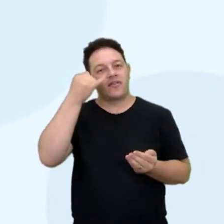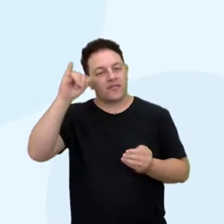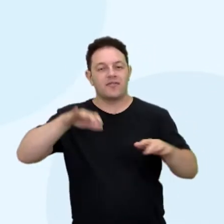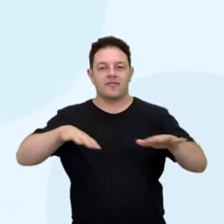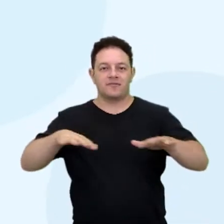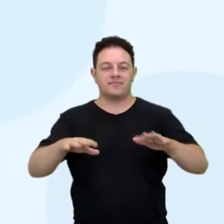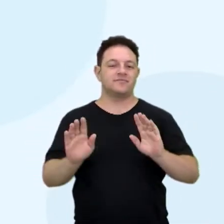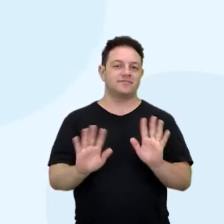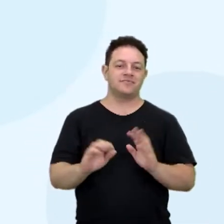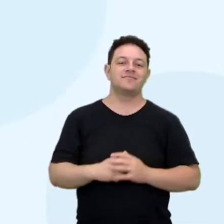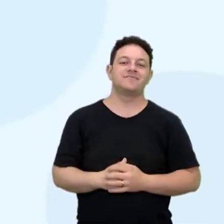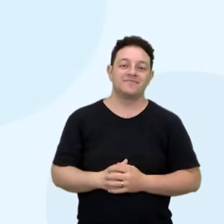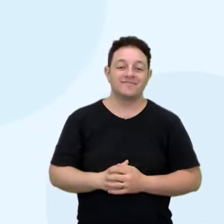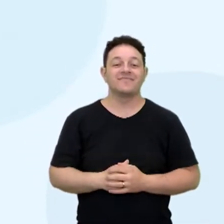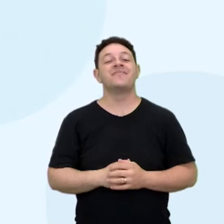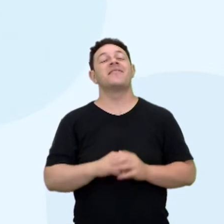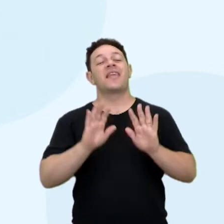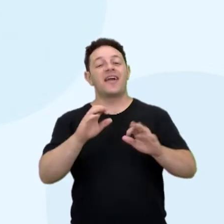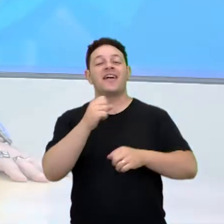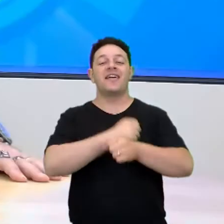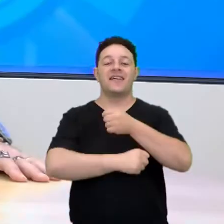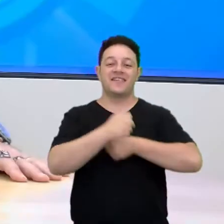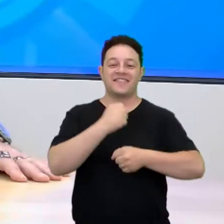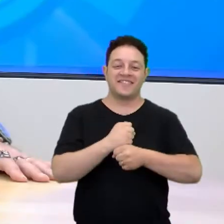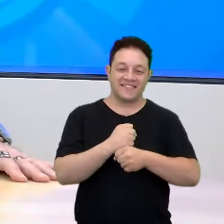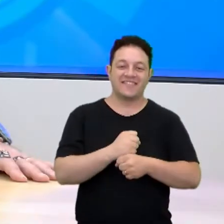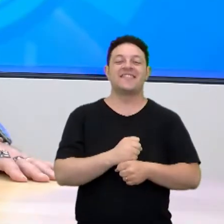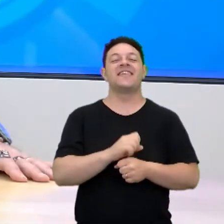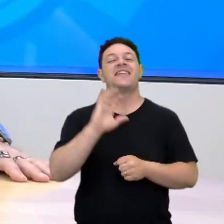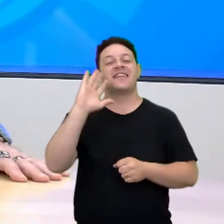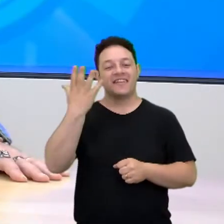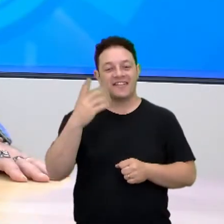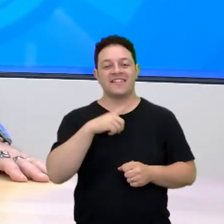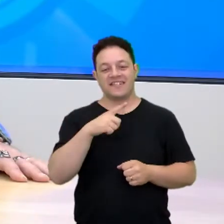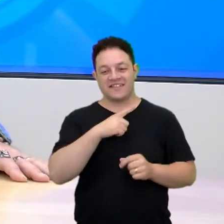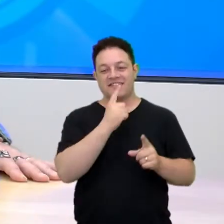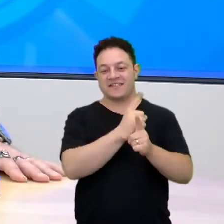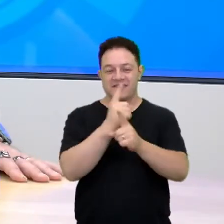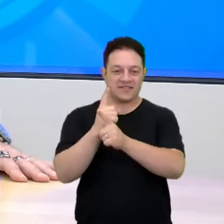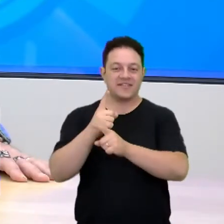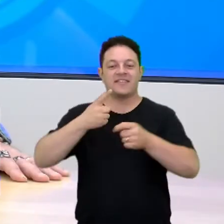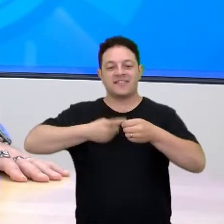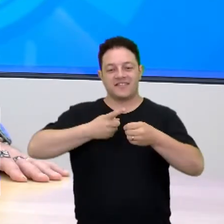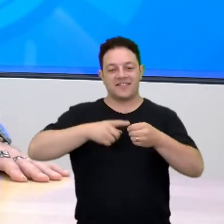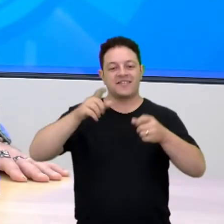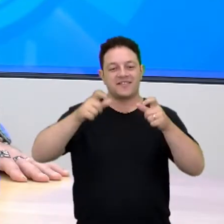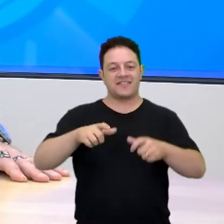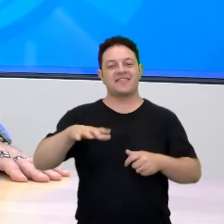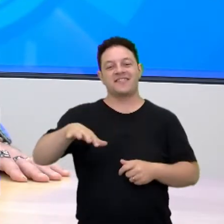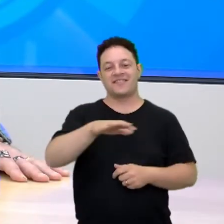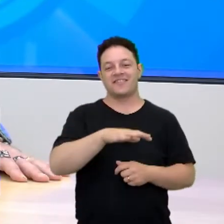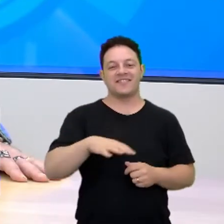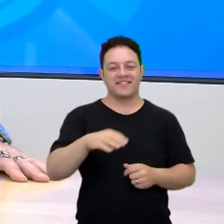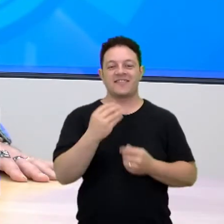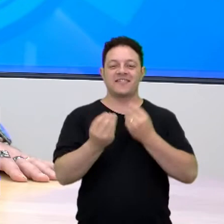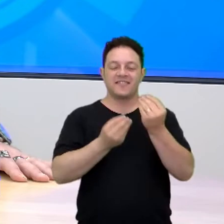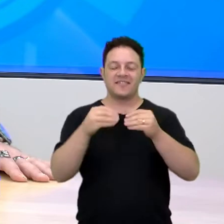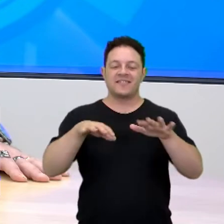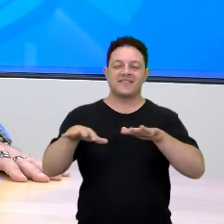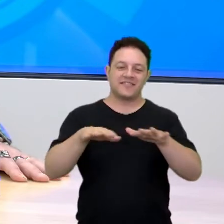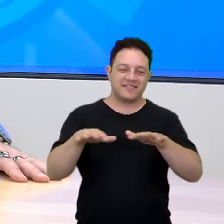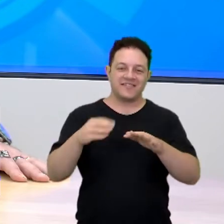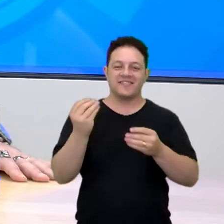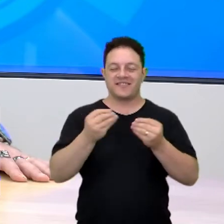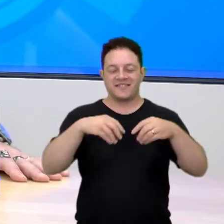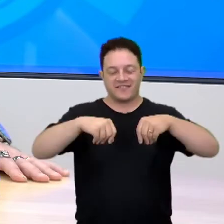de 133 foi previsto aí com exatidão, como eu falei para vocês lá na cidade de Luoyang, né, um tremor de